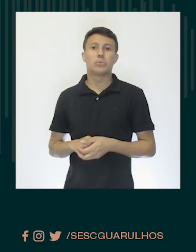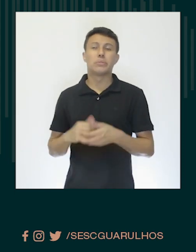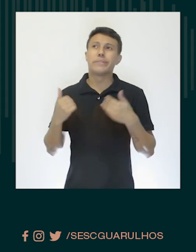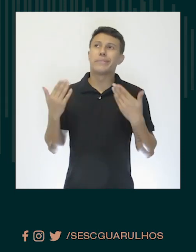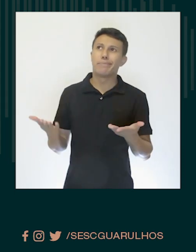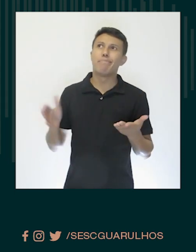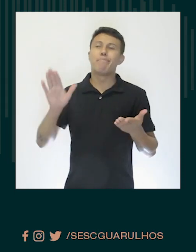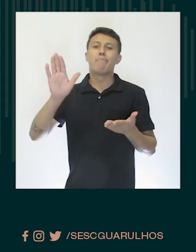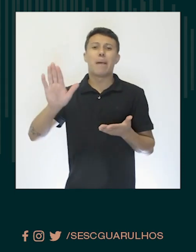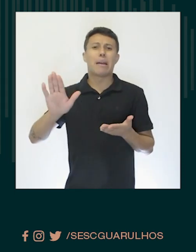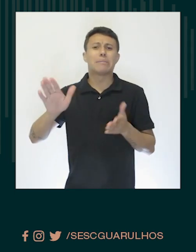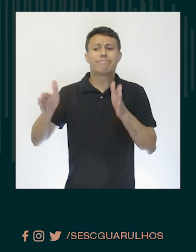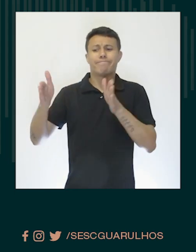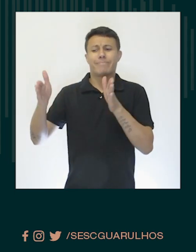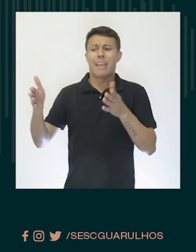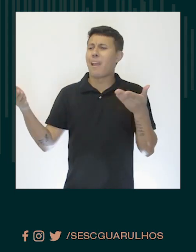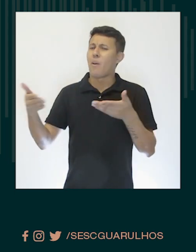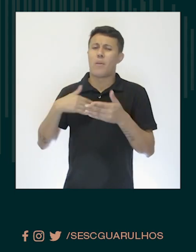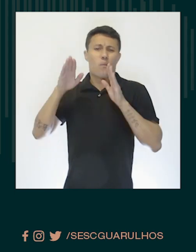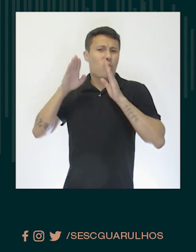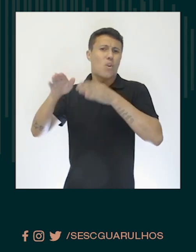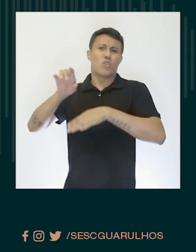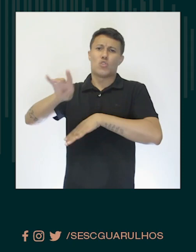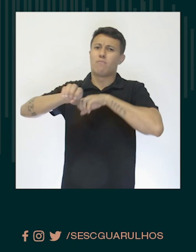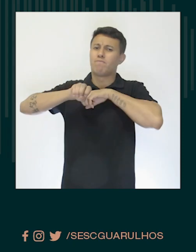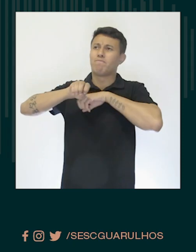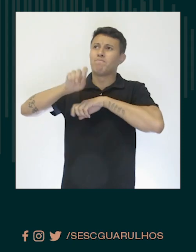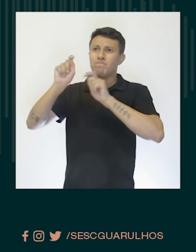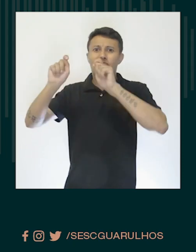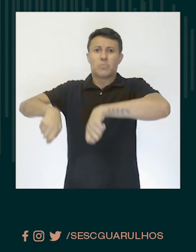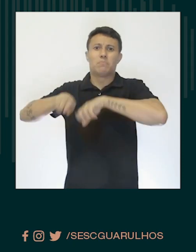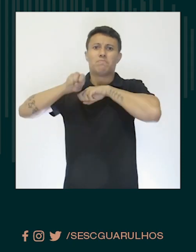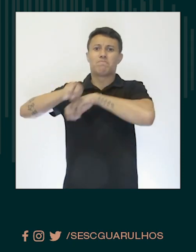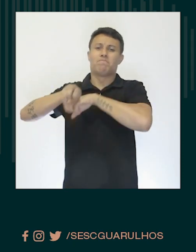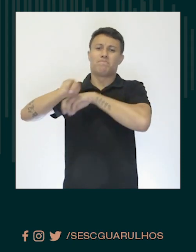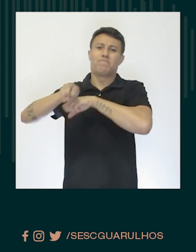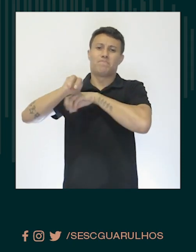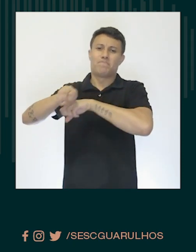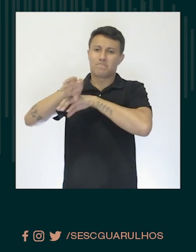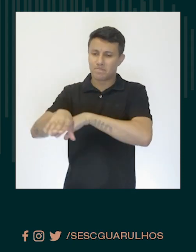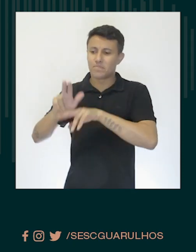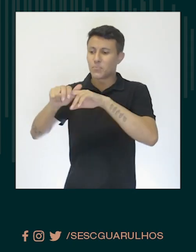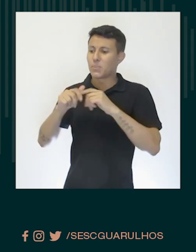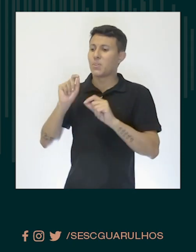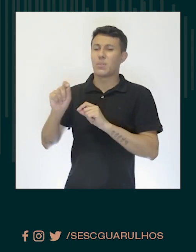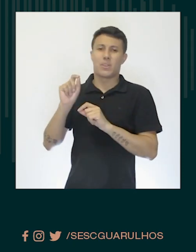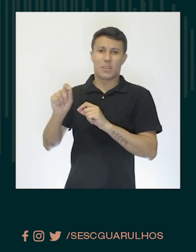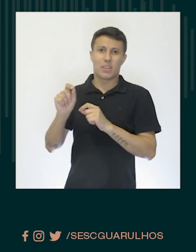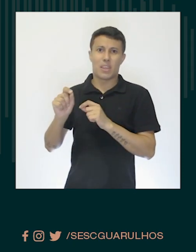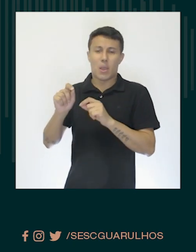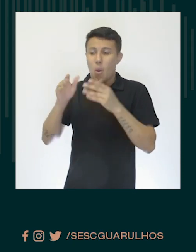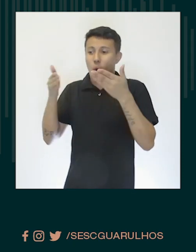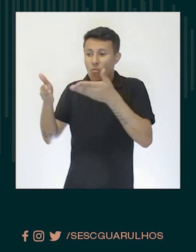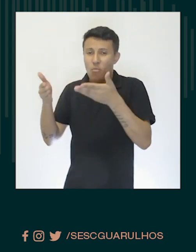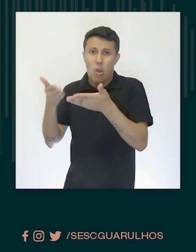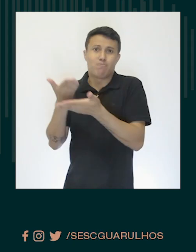mas por enquanto realmente eu tenho focado na possibilidade do ensino, que eu estou me especializando nisso,